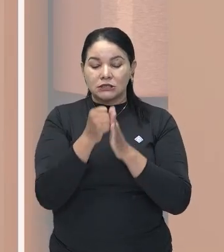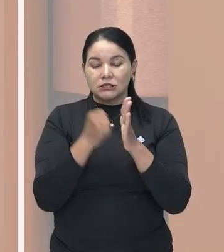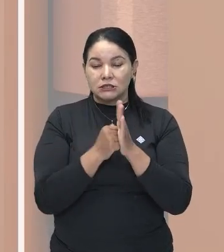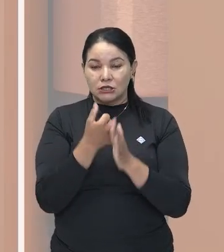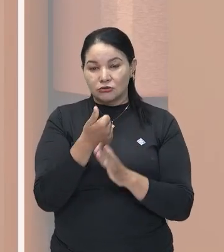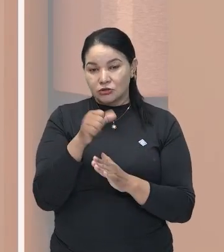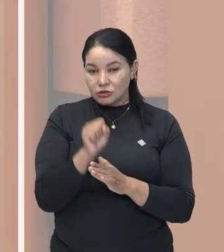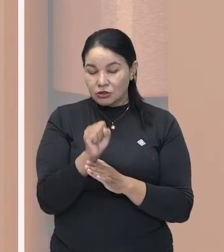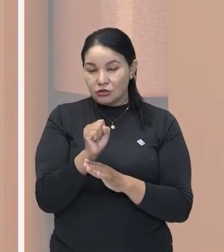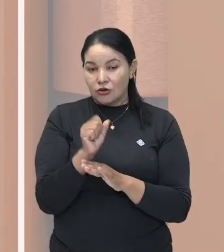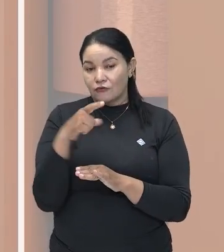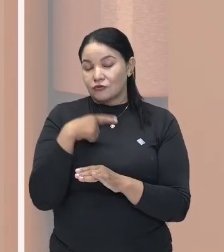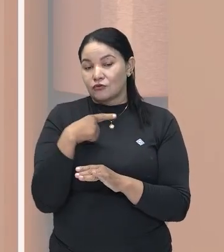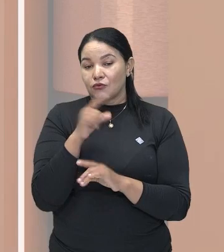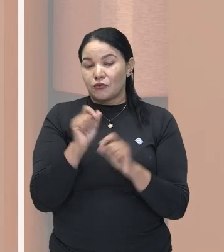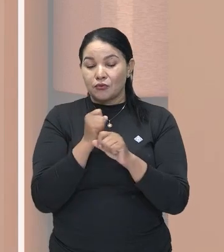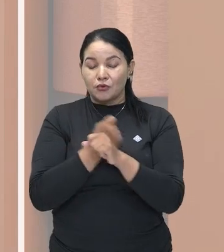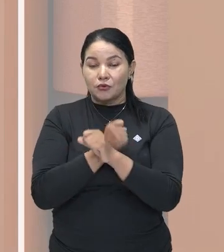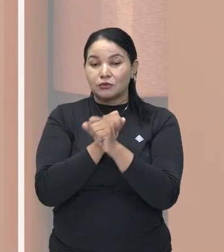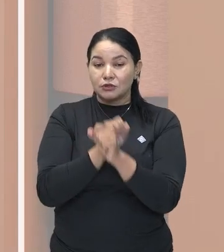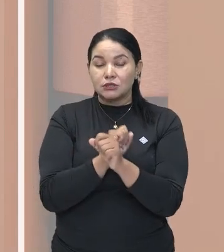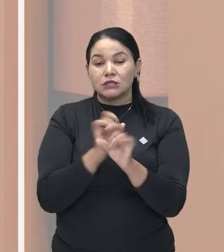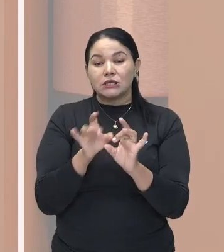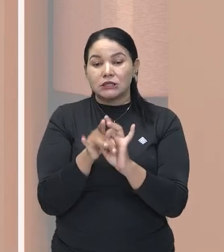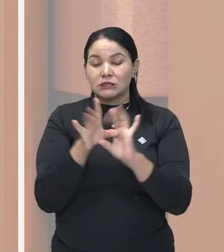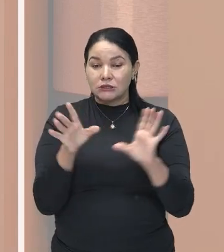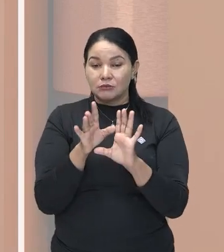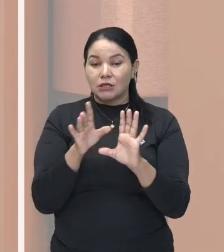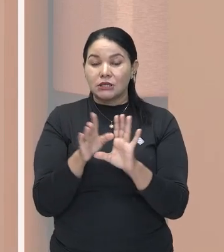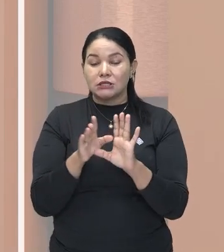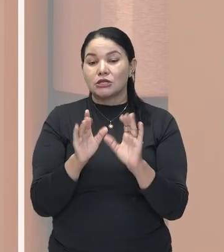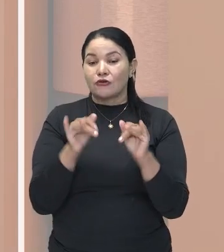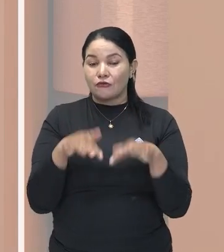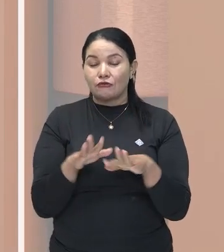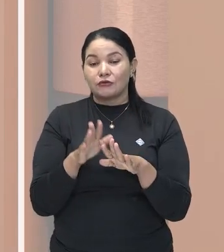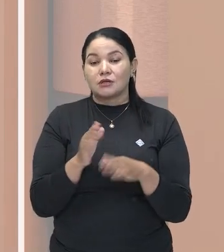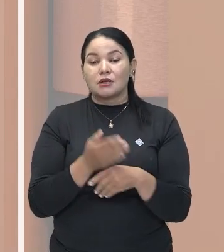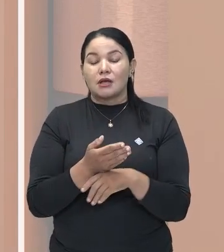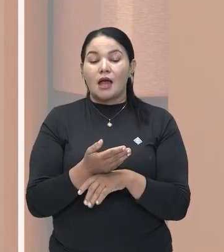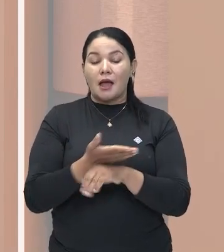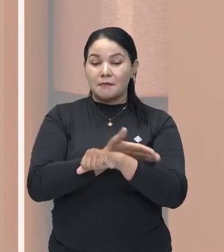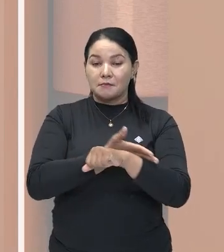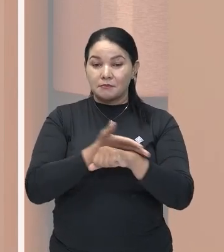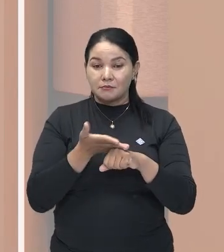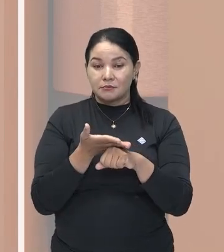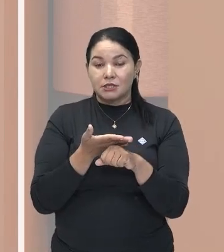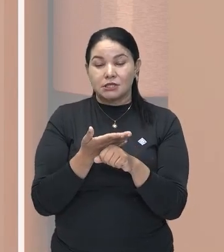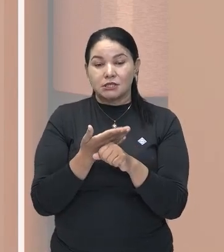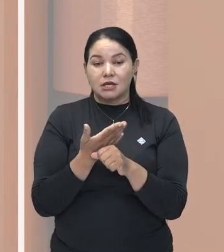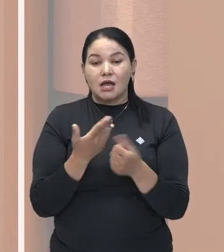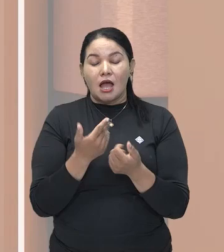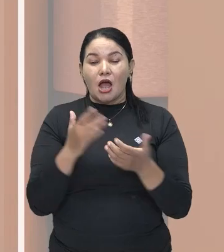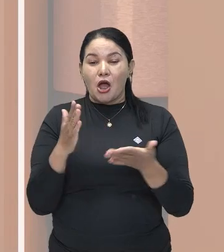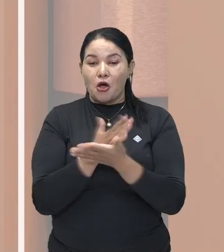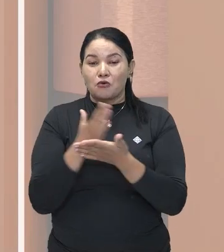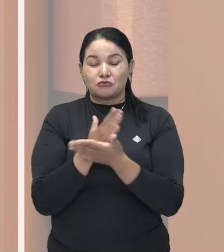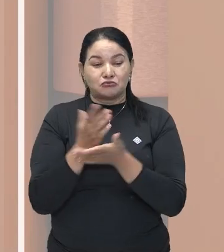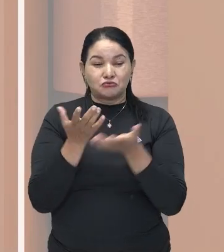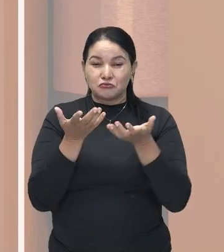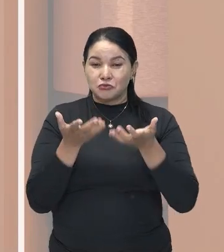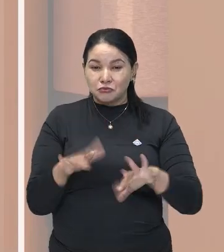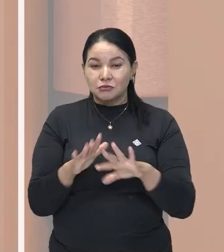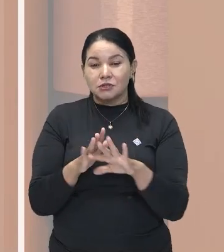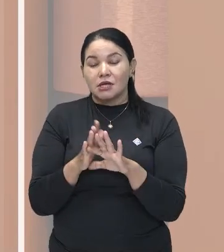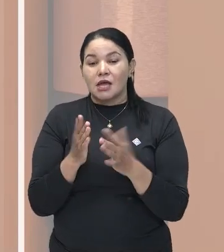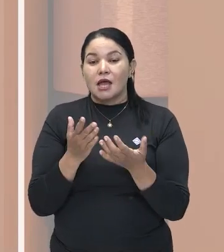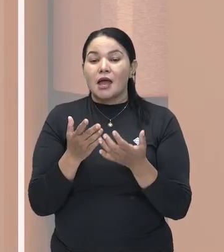a escravidão ela realmente ali foi abolida, tá? A elite branca, ela ficou inconformada, né, com esse fim aí da